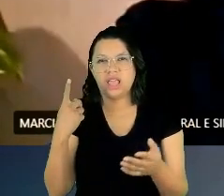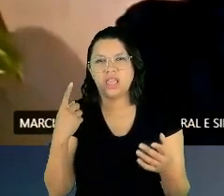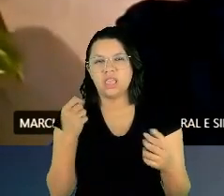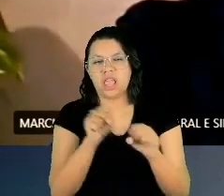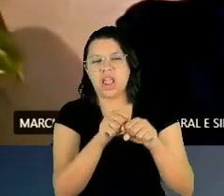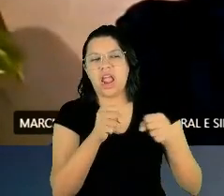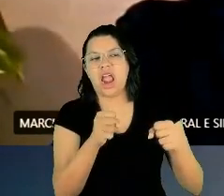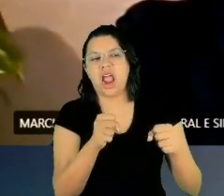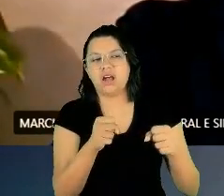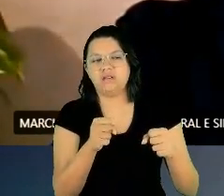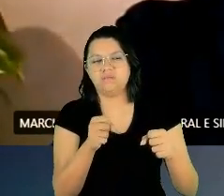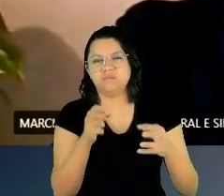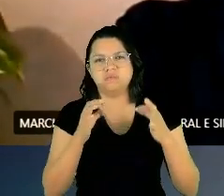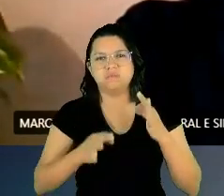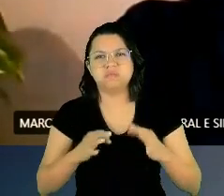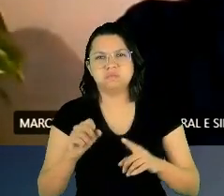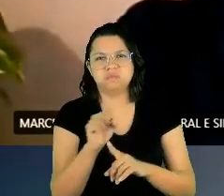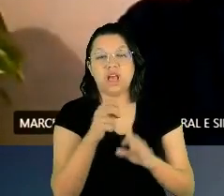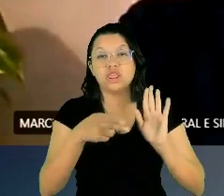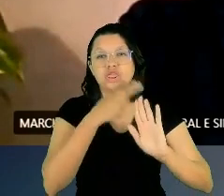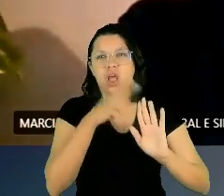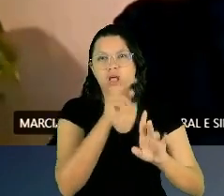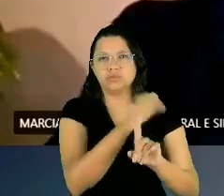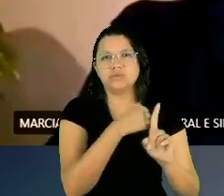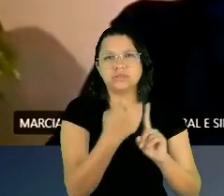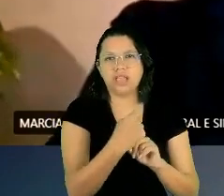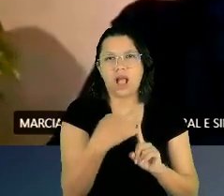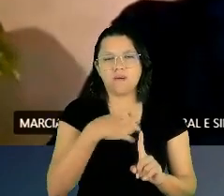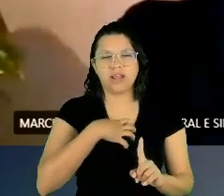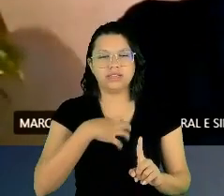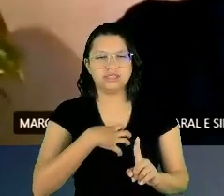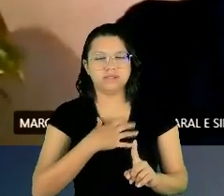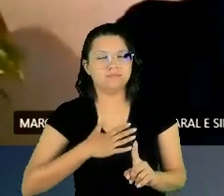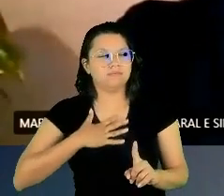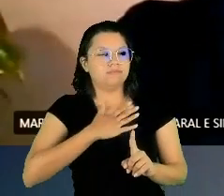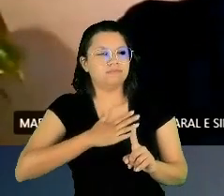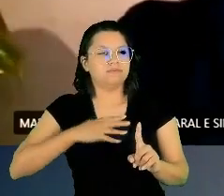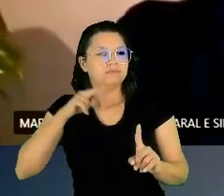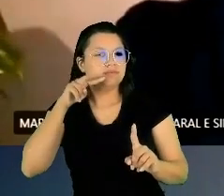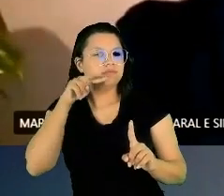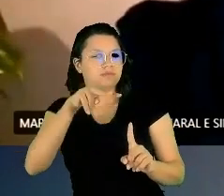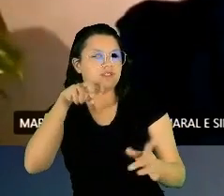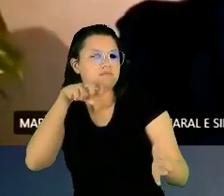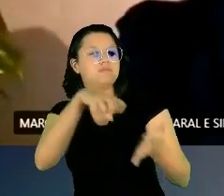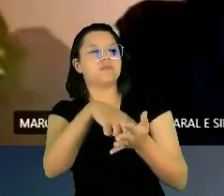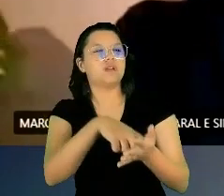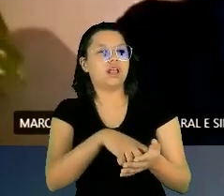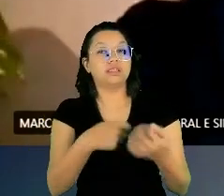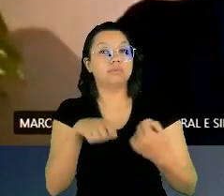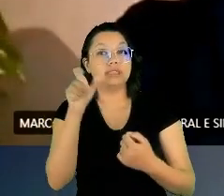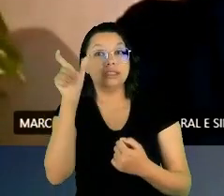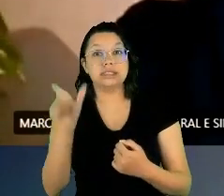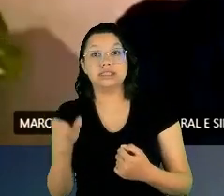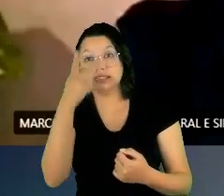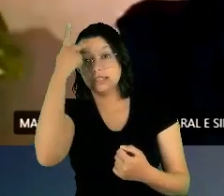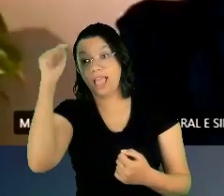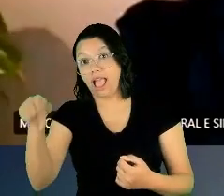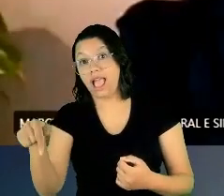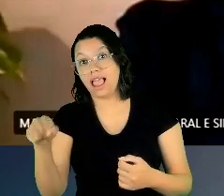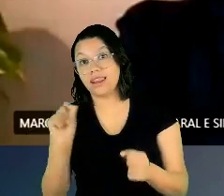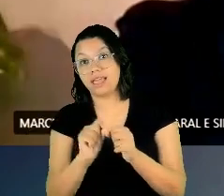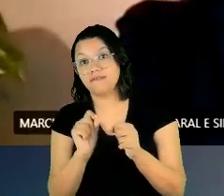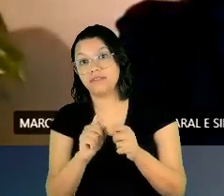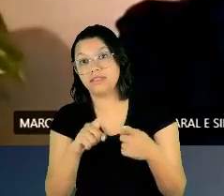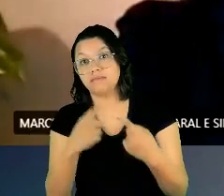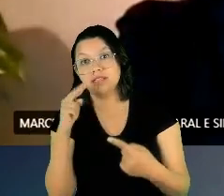quem viola a norma social dispara dopamina. Ele sente prazer em ver o outro ser punido. Então, ele não precisa ter